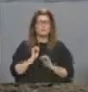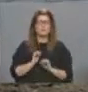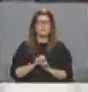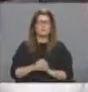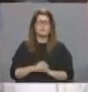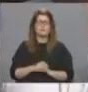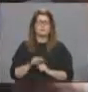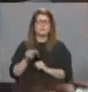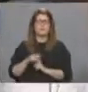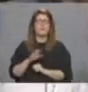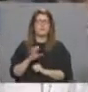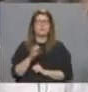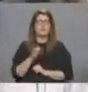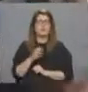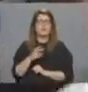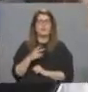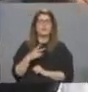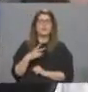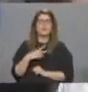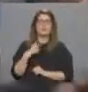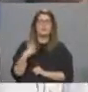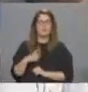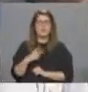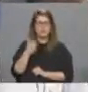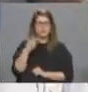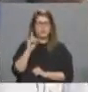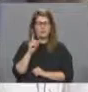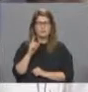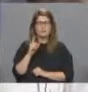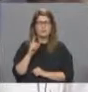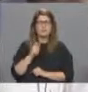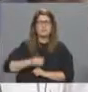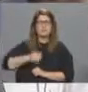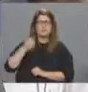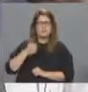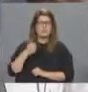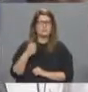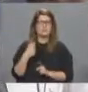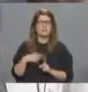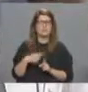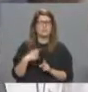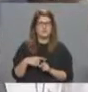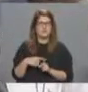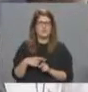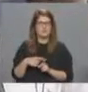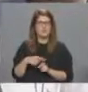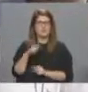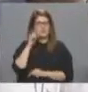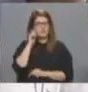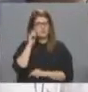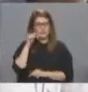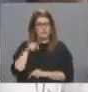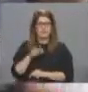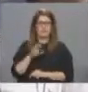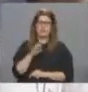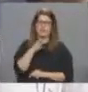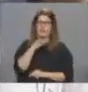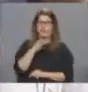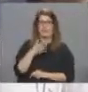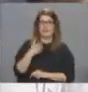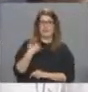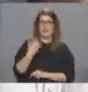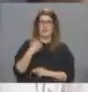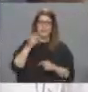ser em Portugal, o ponto turístico que seria a mais-valia que representava. E isto numa região que se diz voltada para o